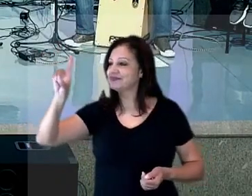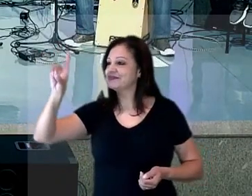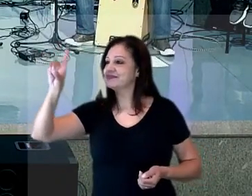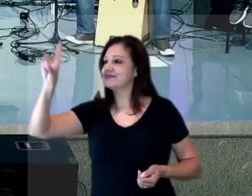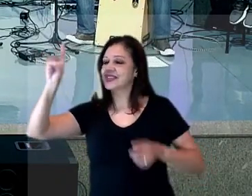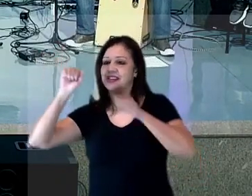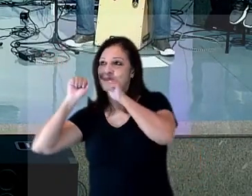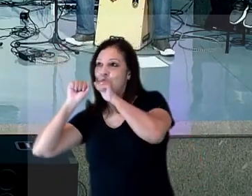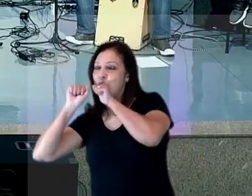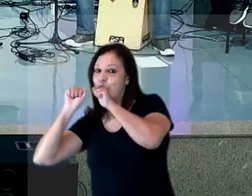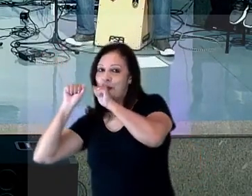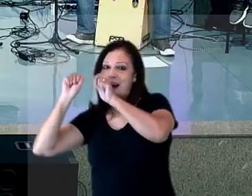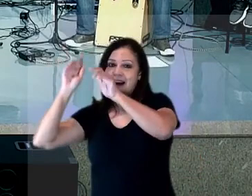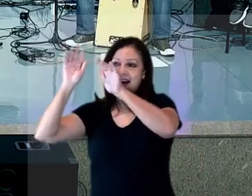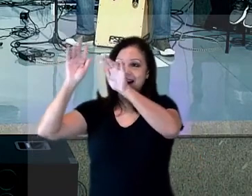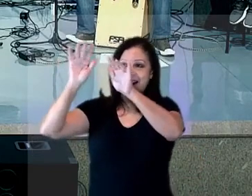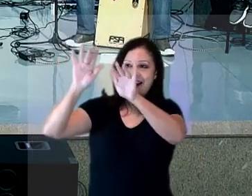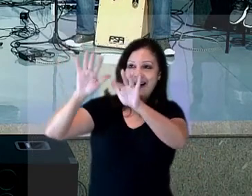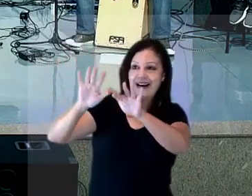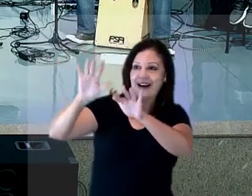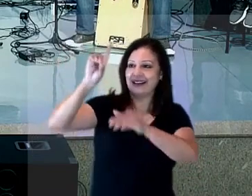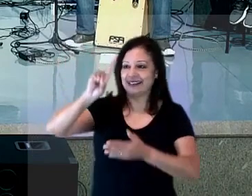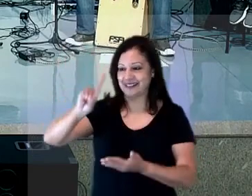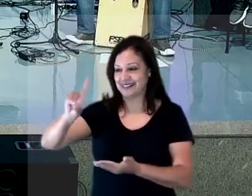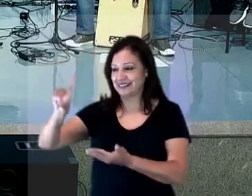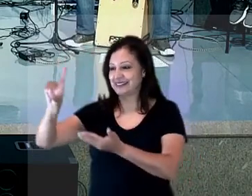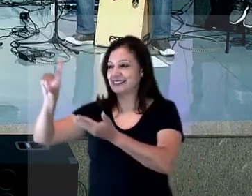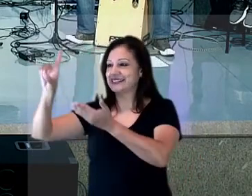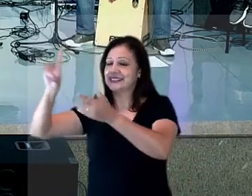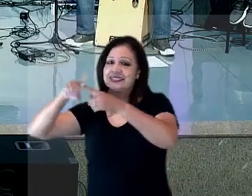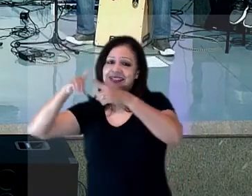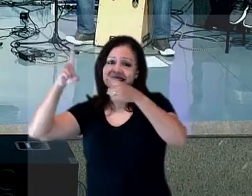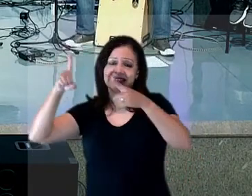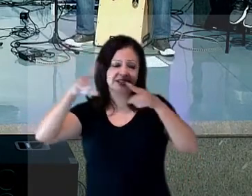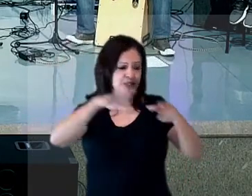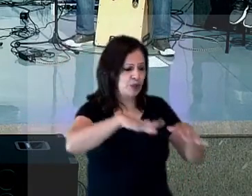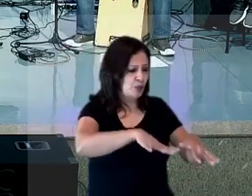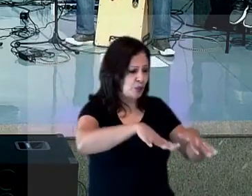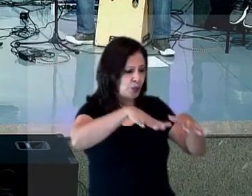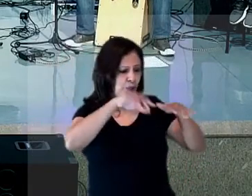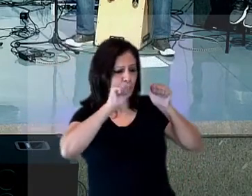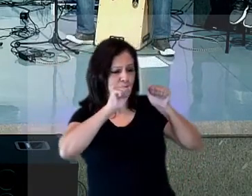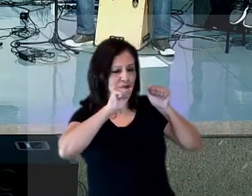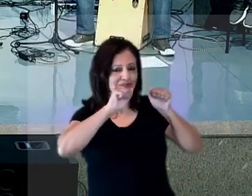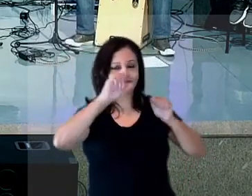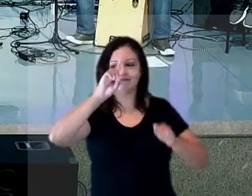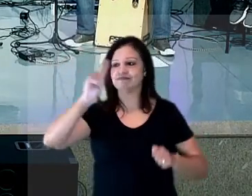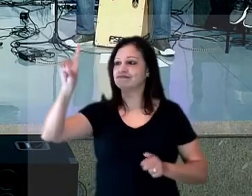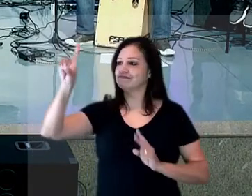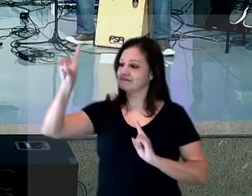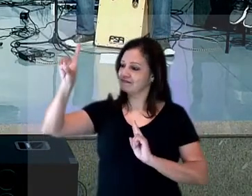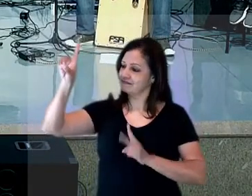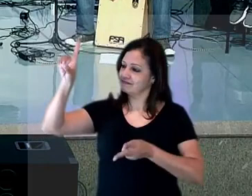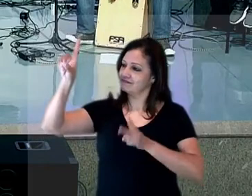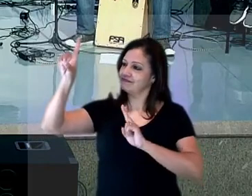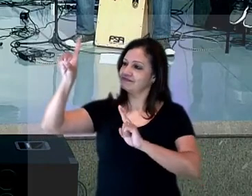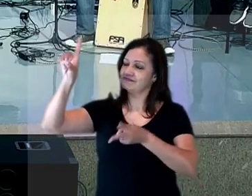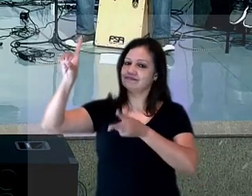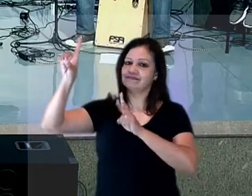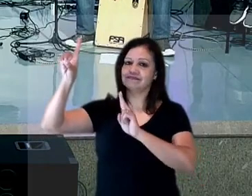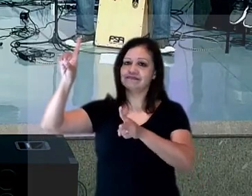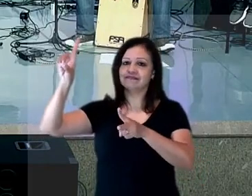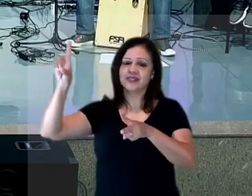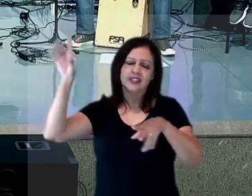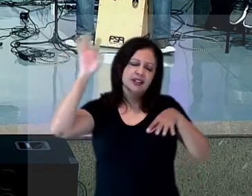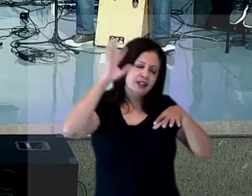a porta abrir, Ele é Deus. Mas se fechar, continua sendo Deus.